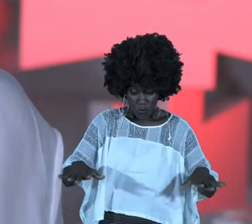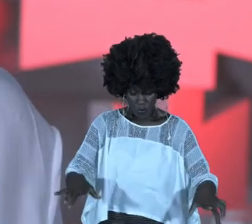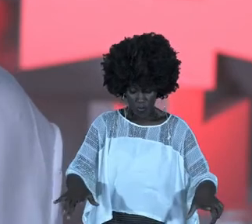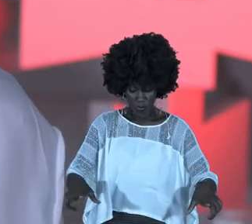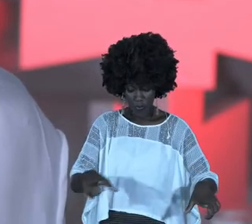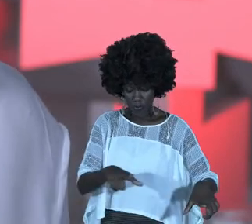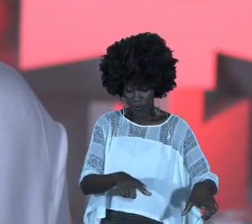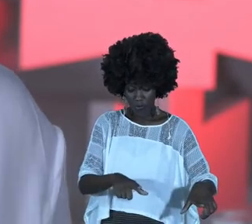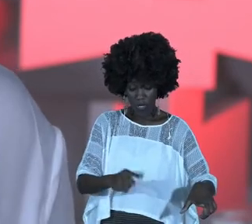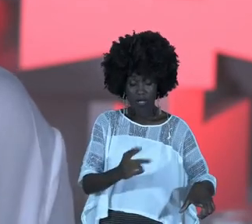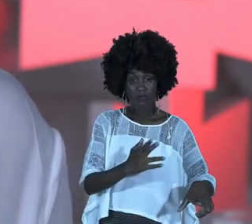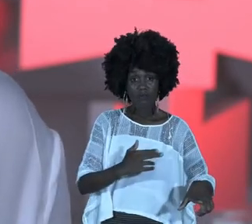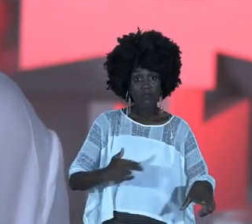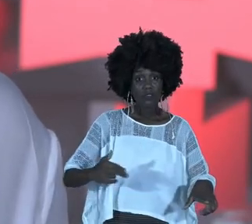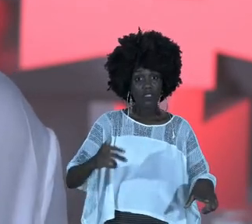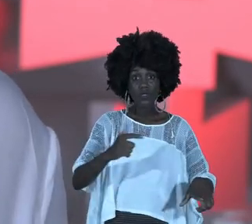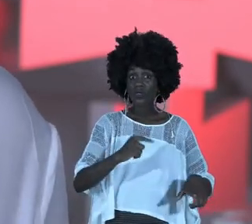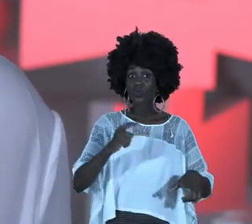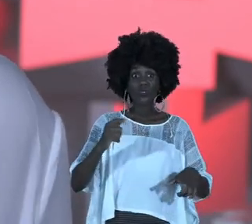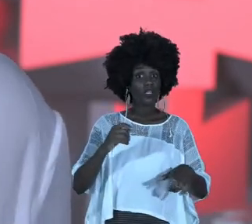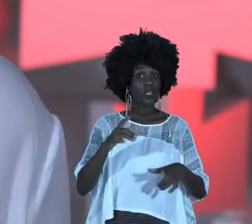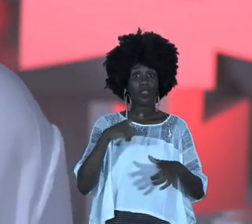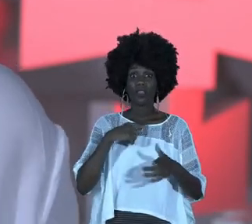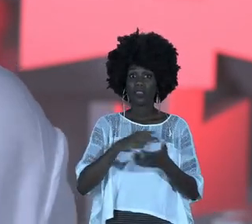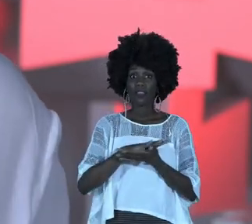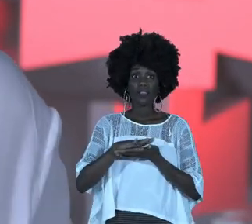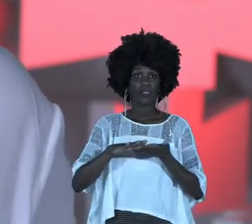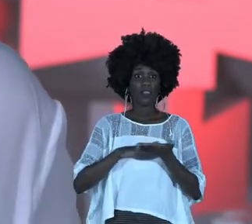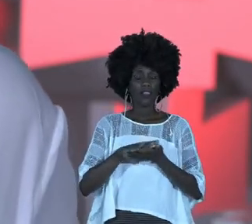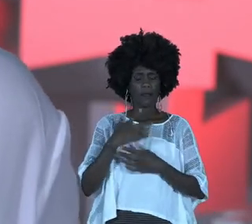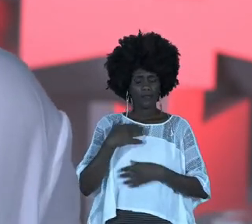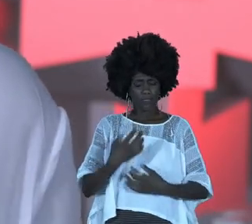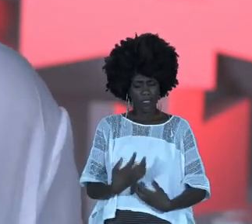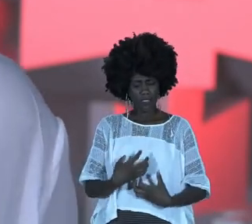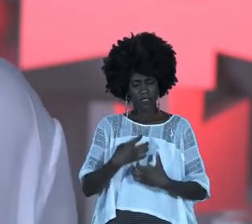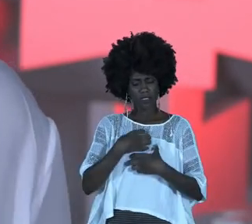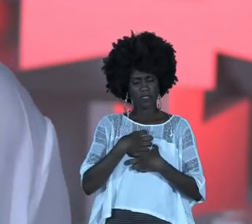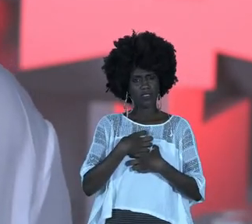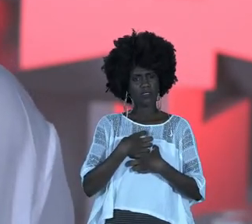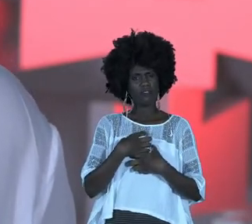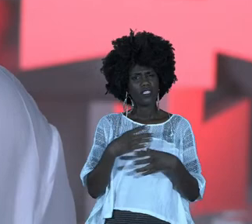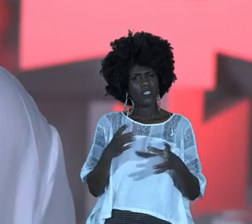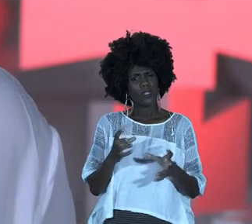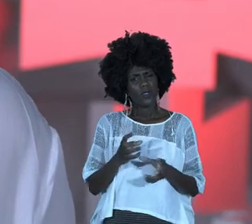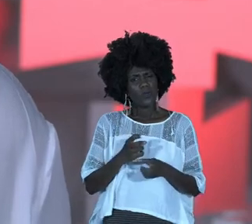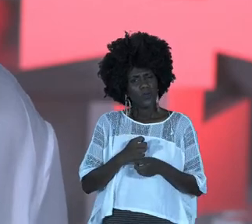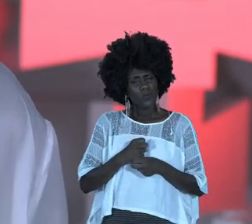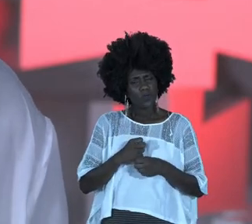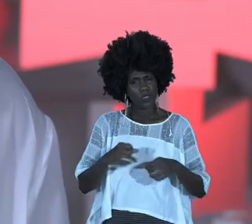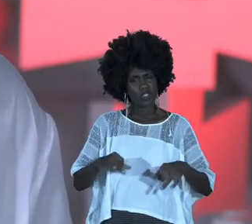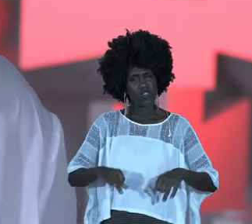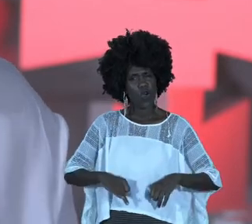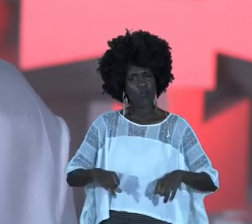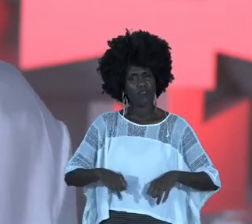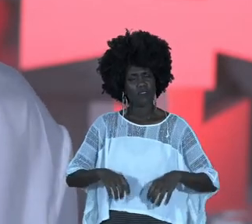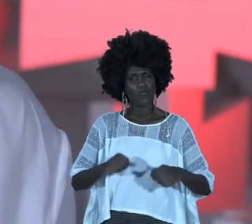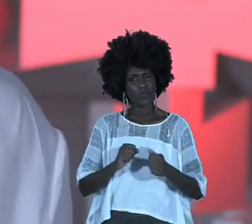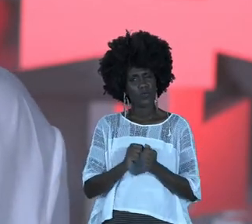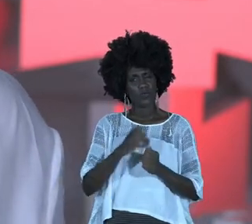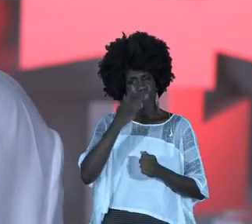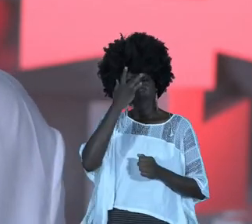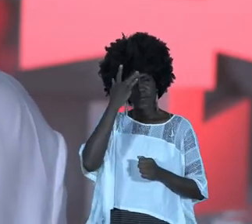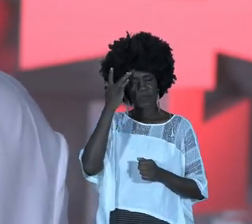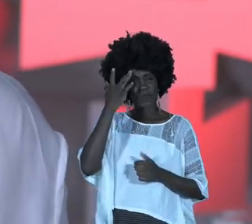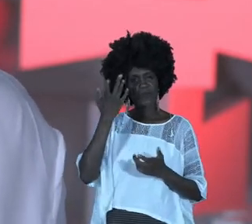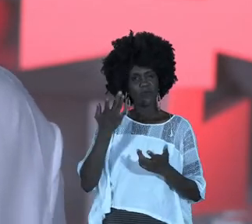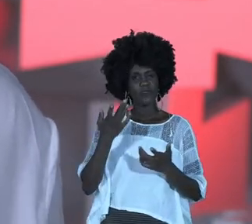desenho, um design, não existe cenário, mas você se emociona, a gente sofre com o personagem, né? E